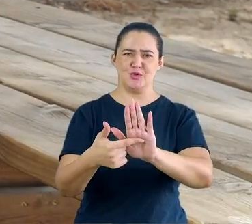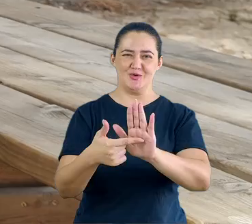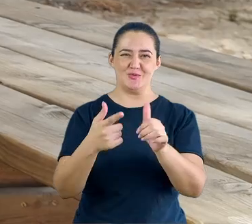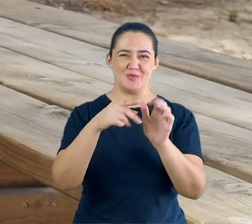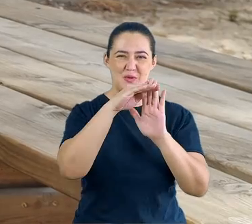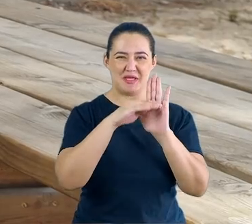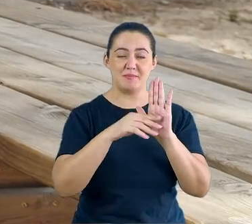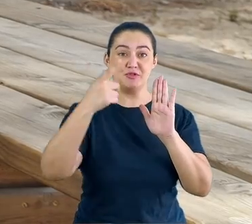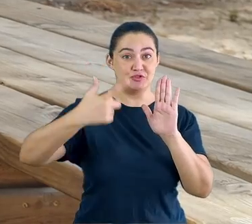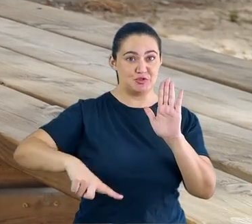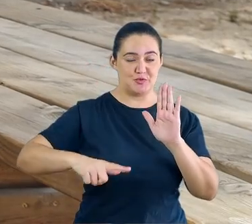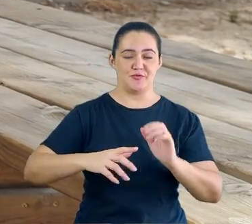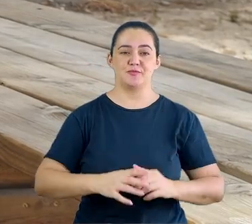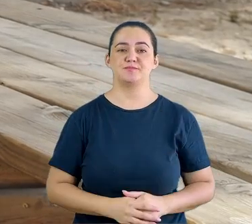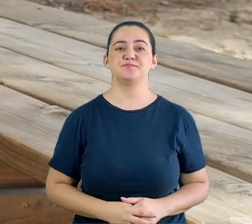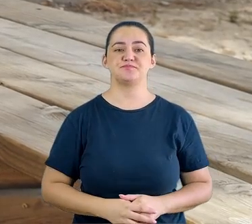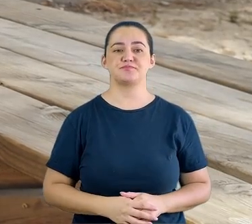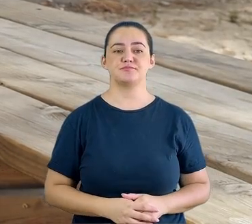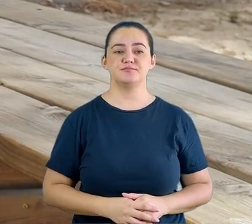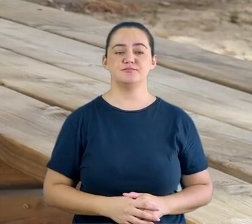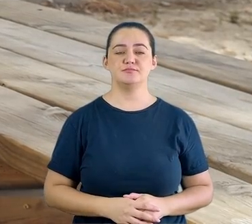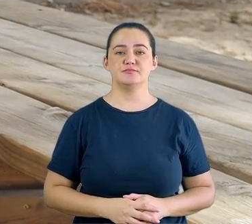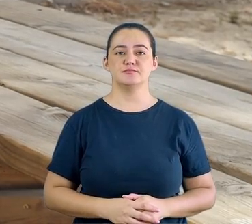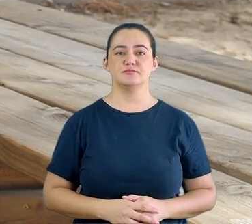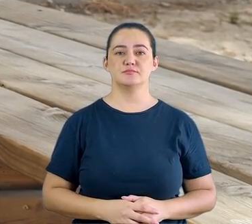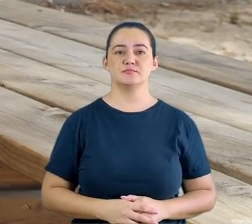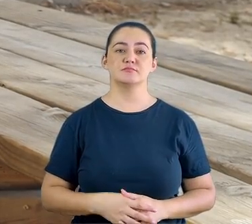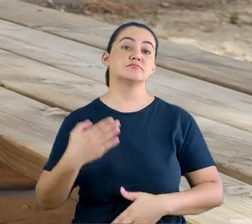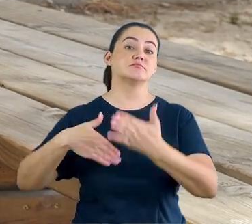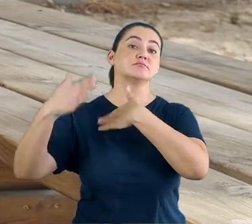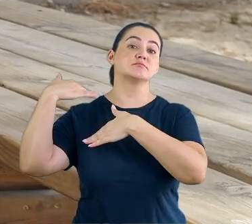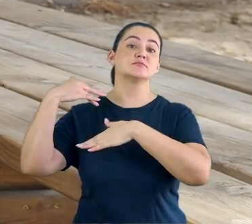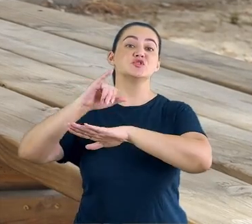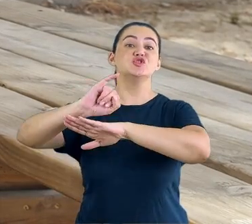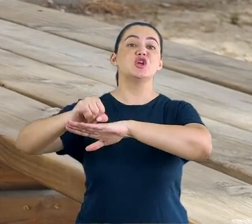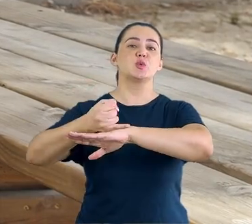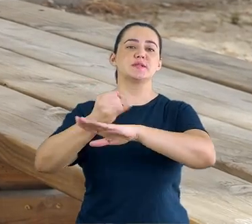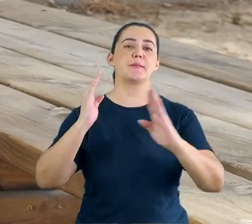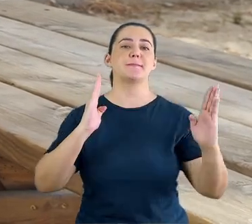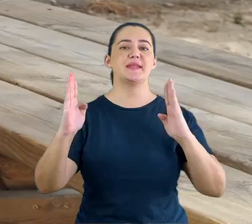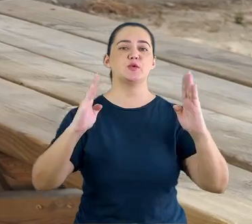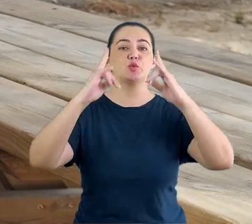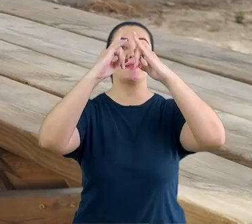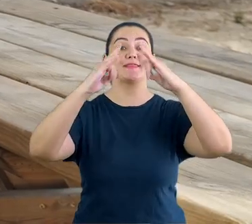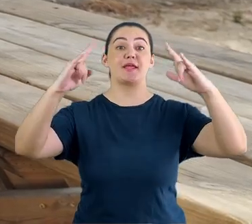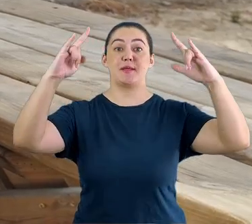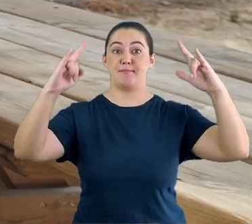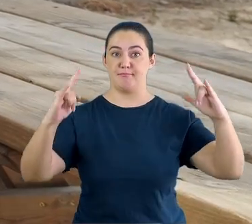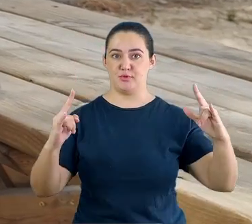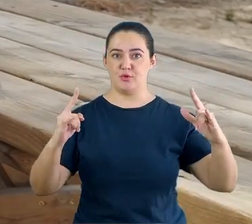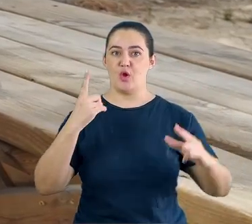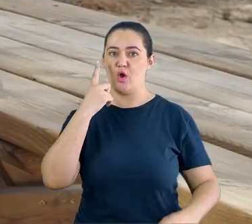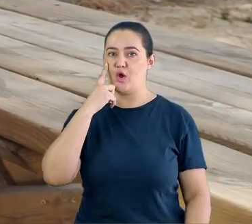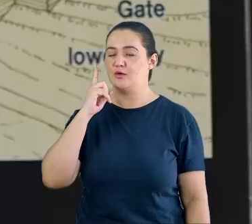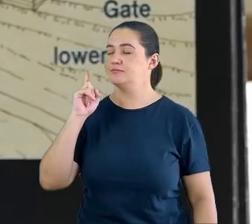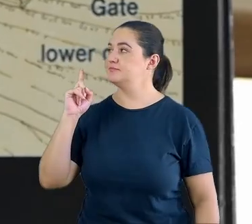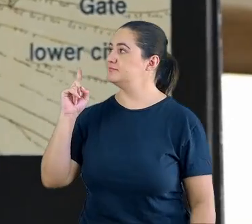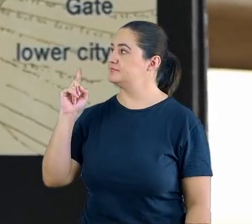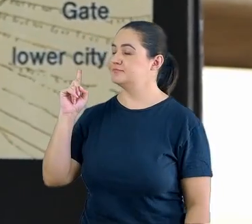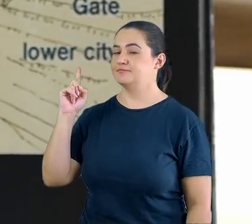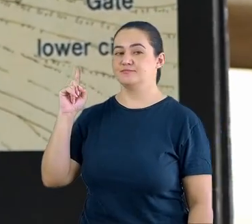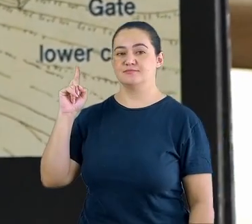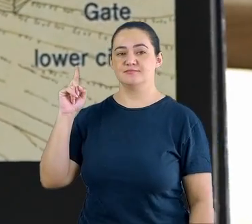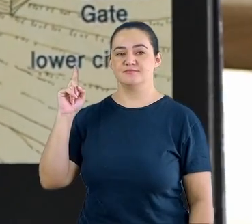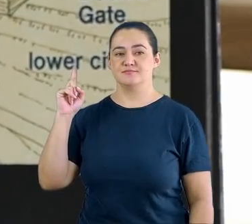Jerusalém no primeiro programa dessa série. Aqui você tem uma ideia de como seria Jerusalém na época do templo. Aqui você tinha